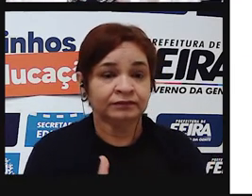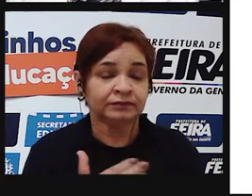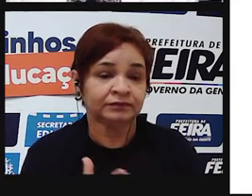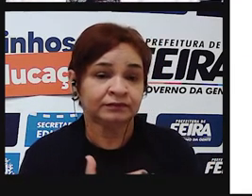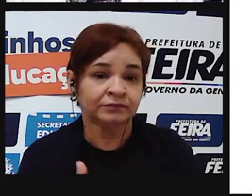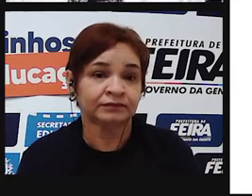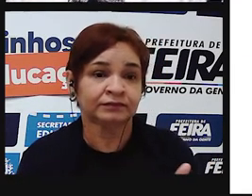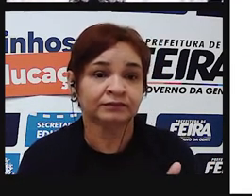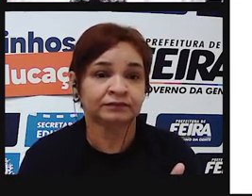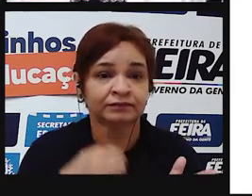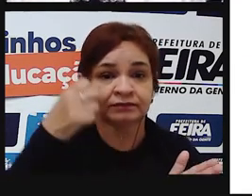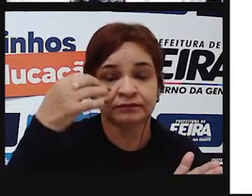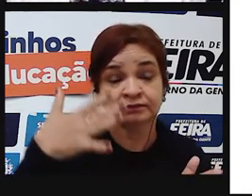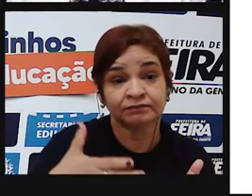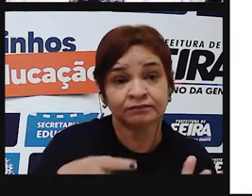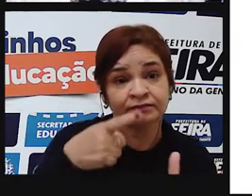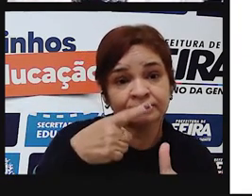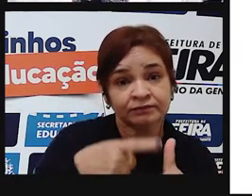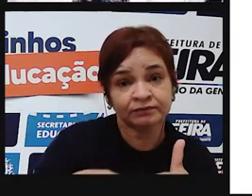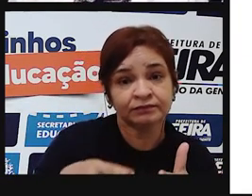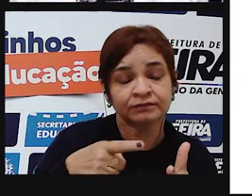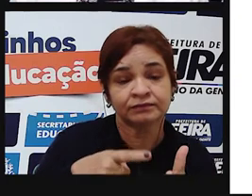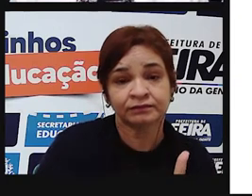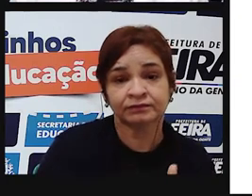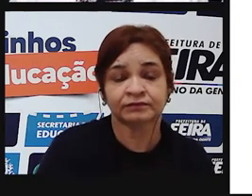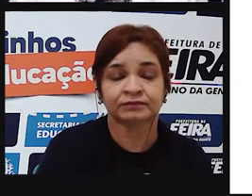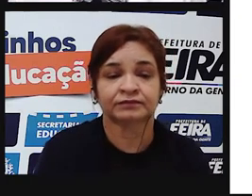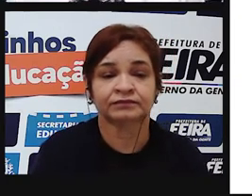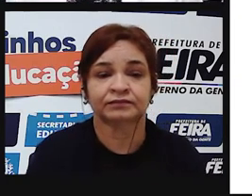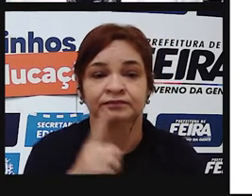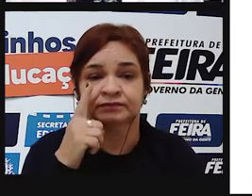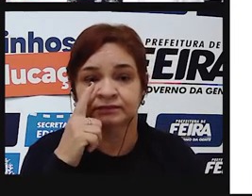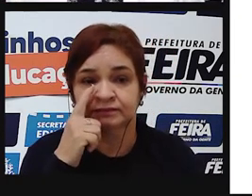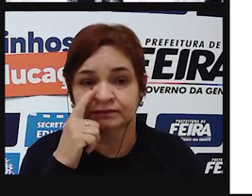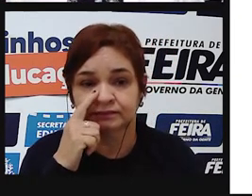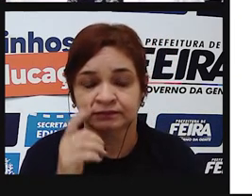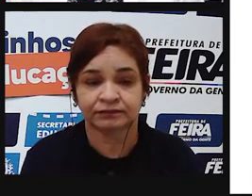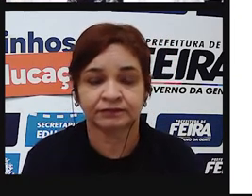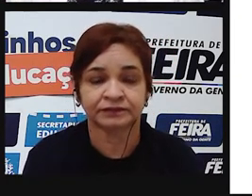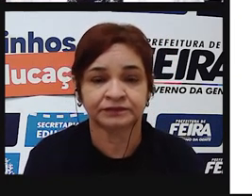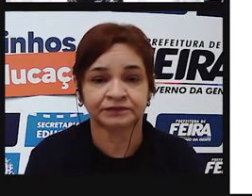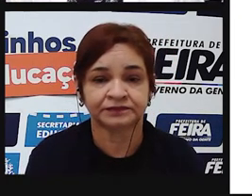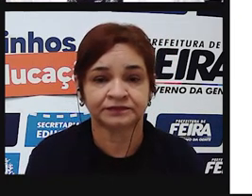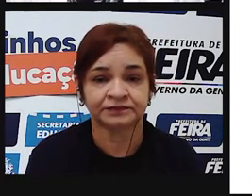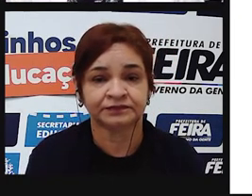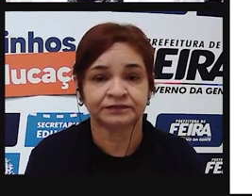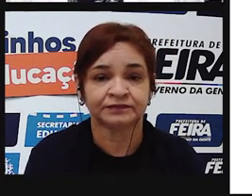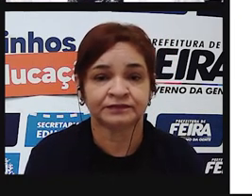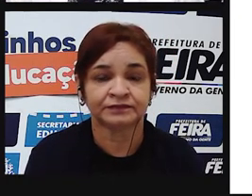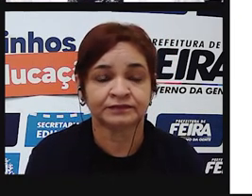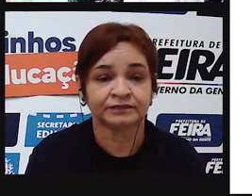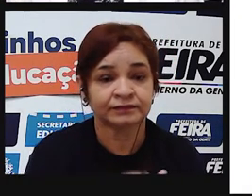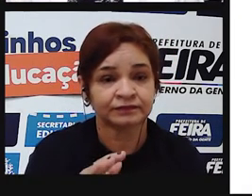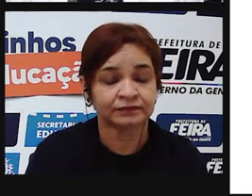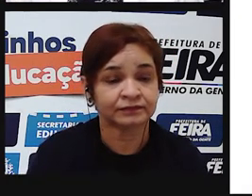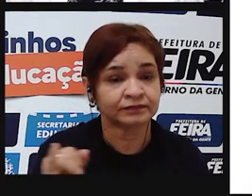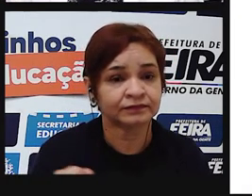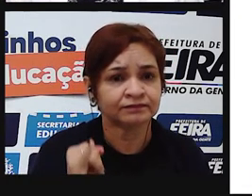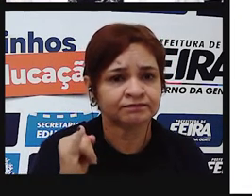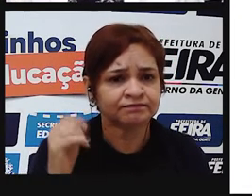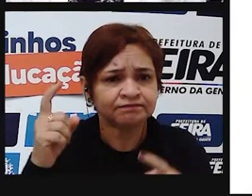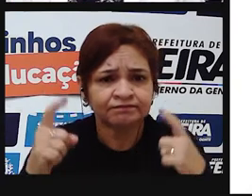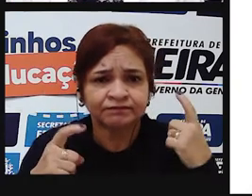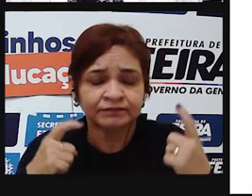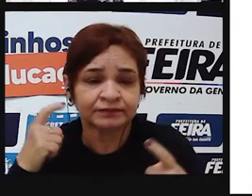Careta falando sobre o problema. Olha o que ele diz. Vê-se bem que a principal preocupação